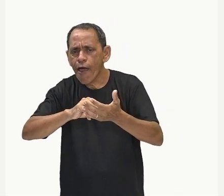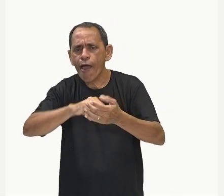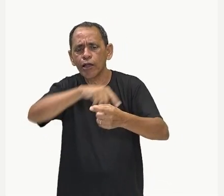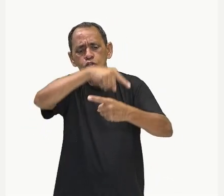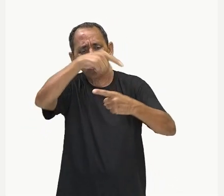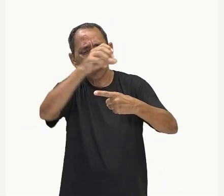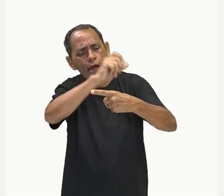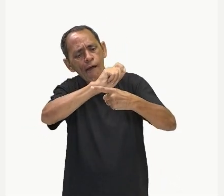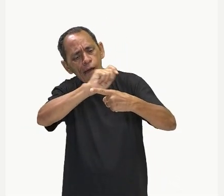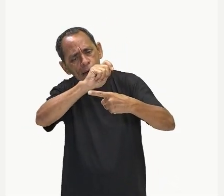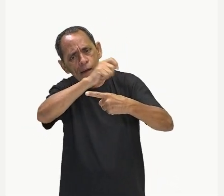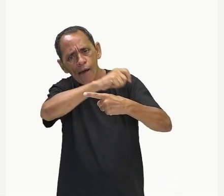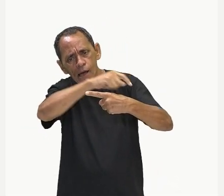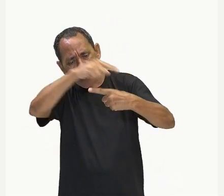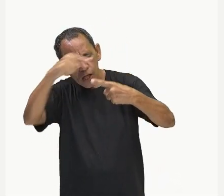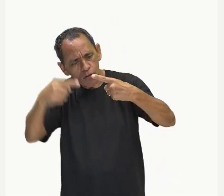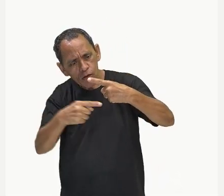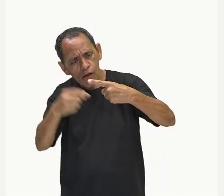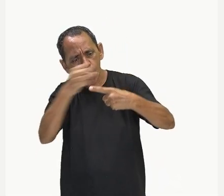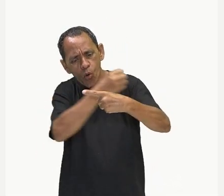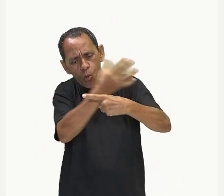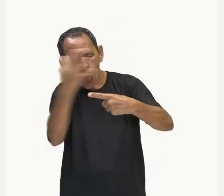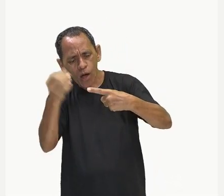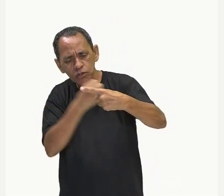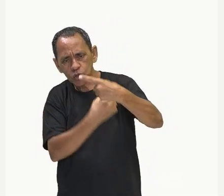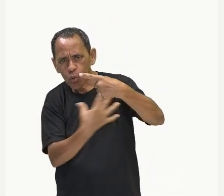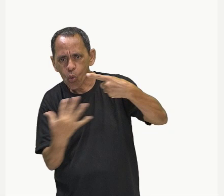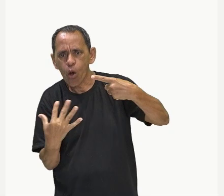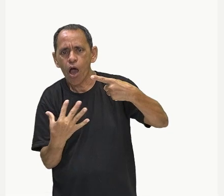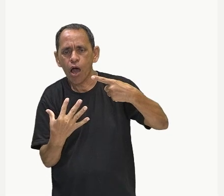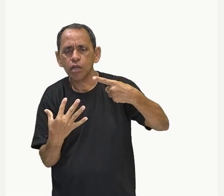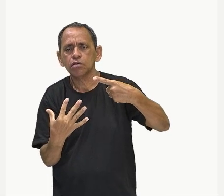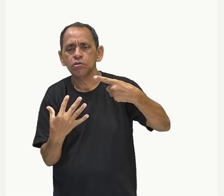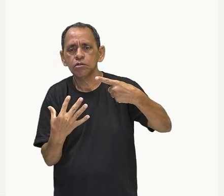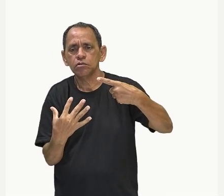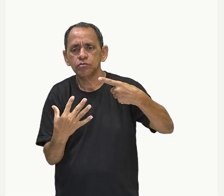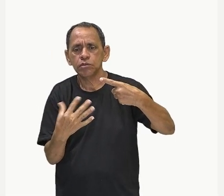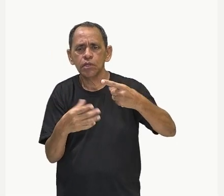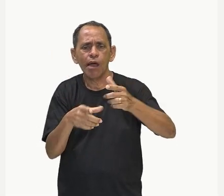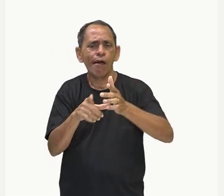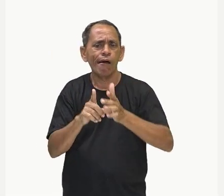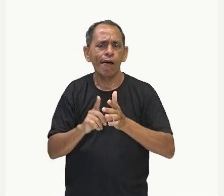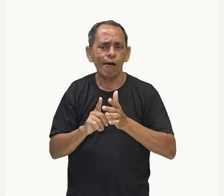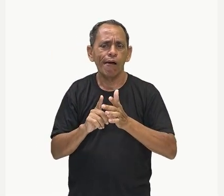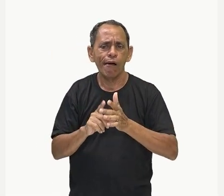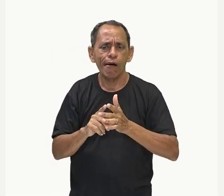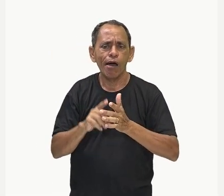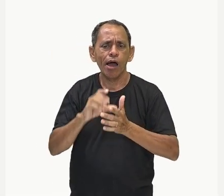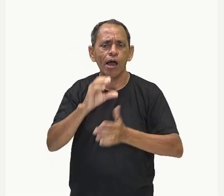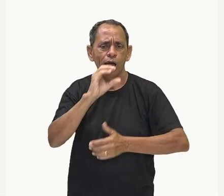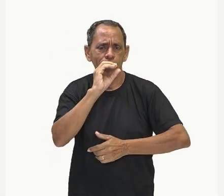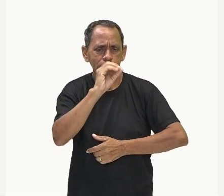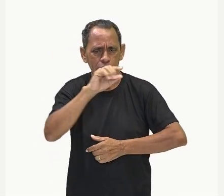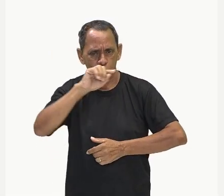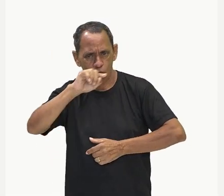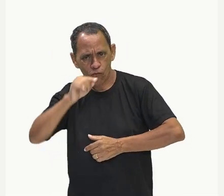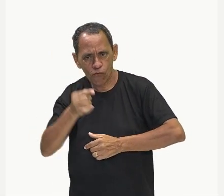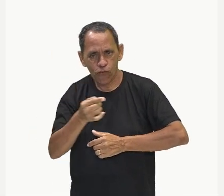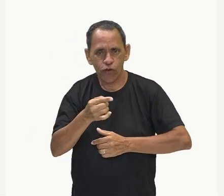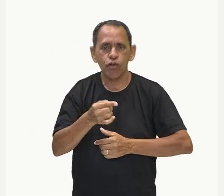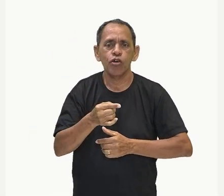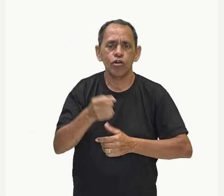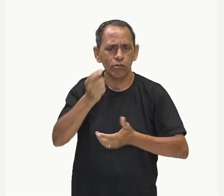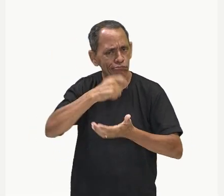Viette escreveria números com vírgula. Esse método modernizado é